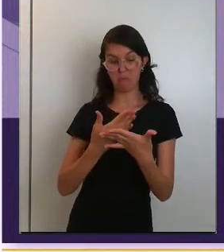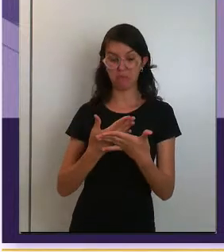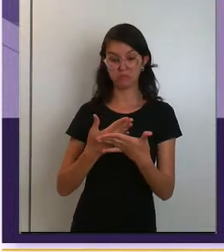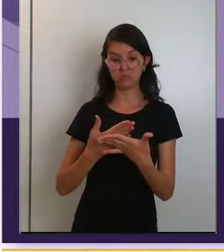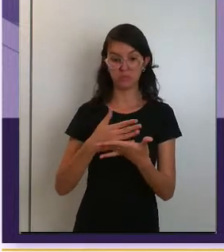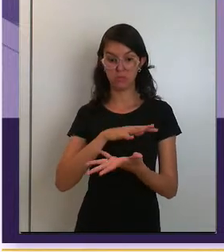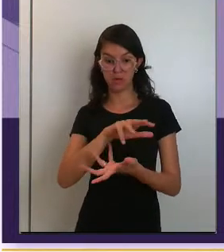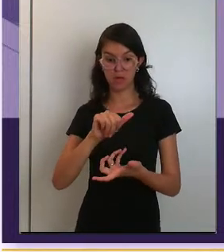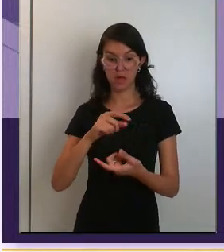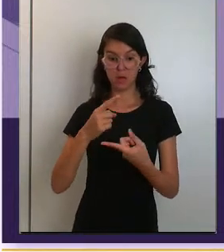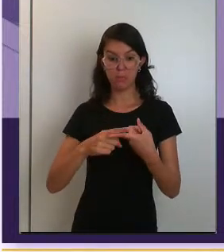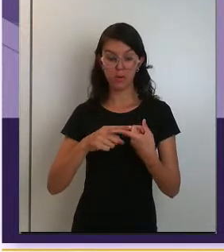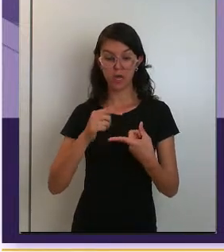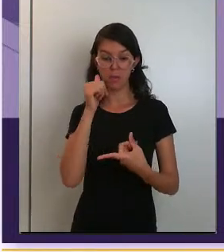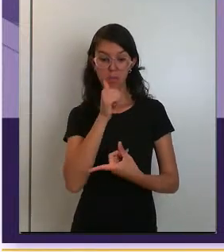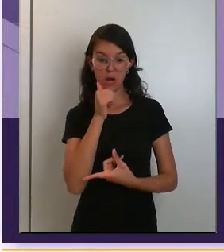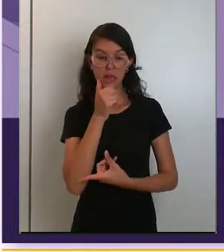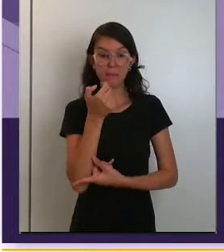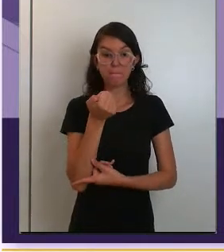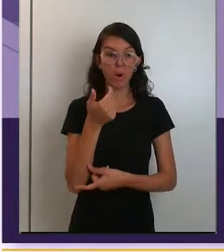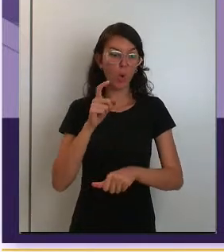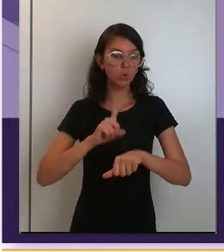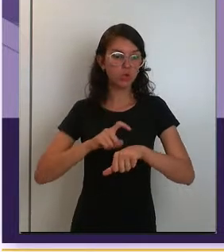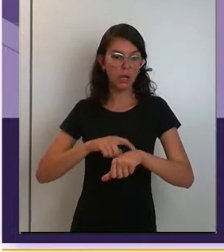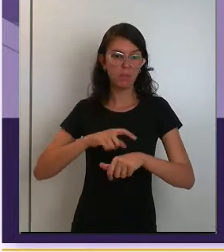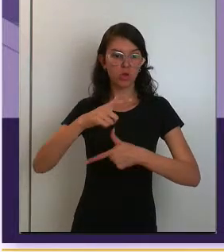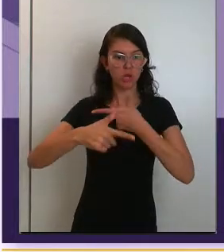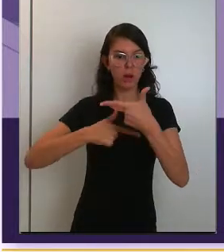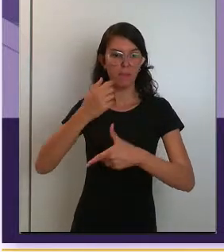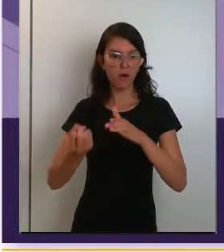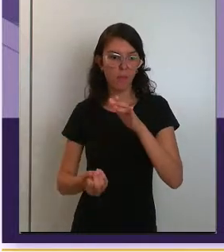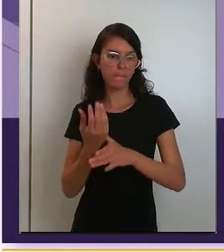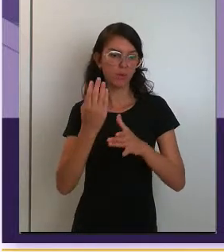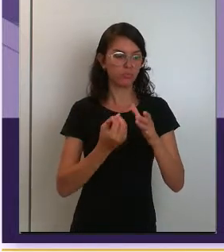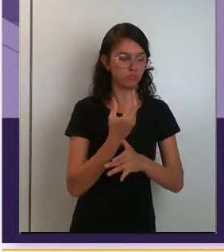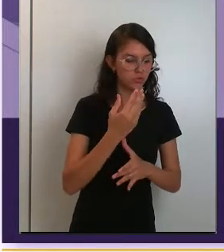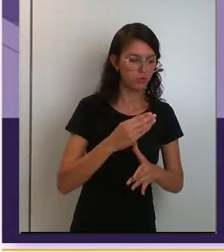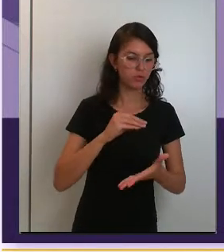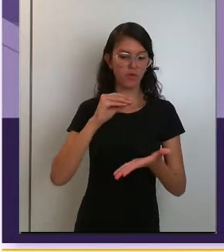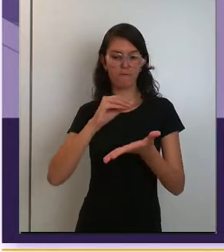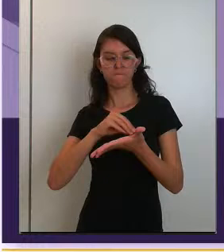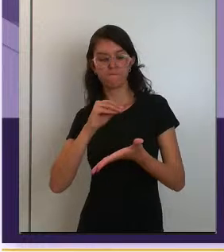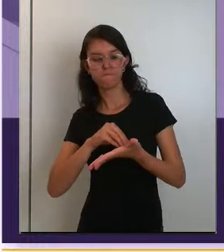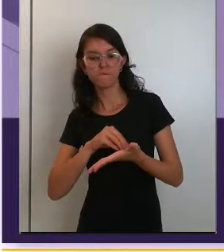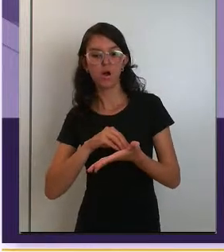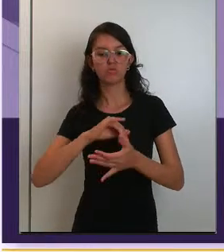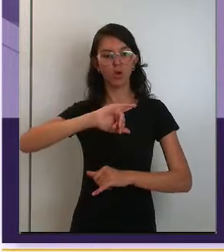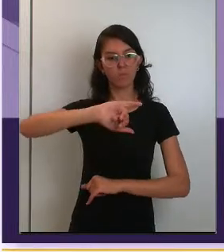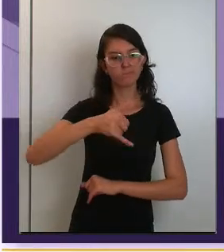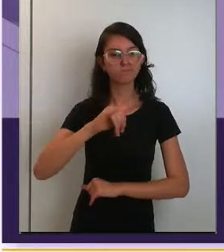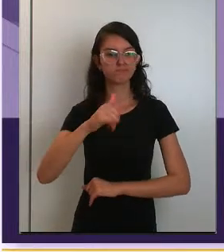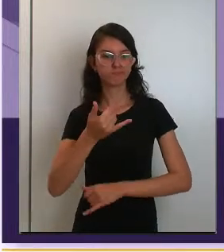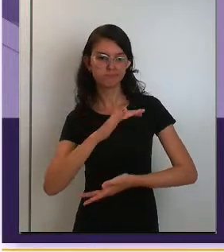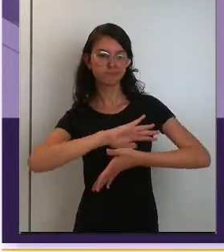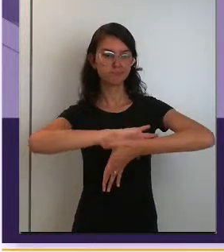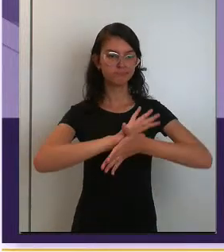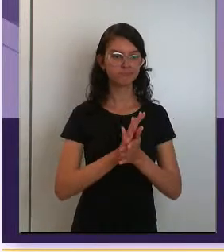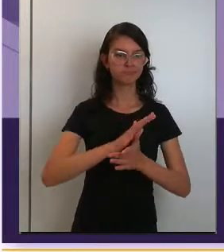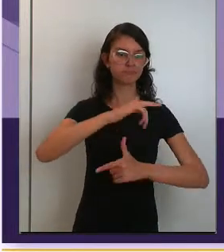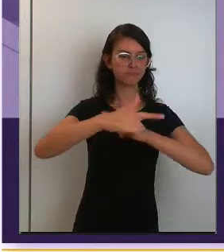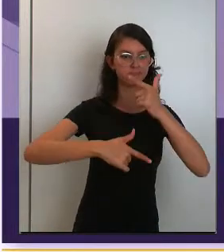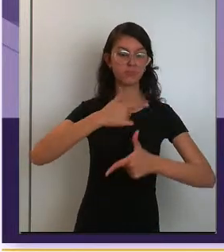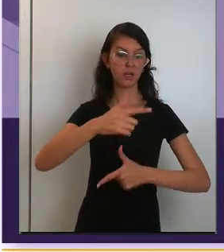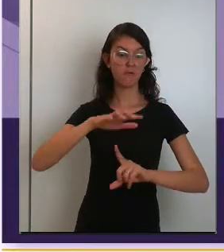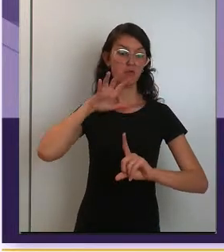menos tempo disponível para o trabalho produtivo. Daí a discriminação no trabalho, a falta de oportunidades, isso tudo acaba afetando mulheres de todos os